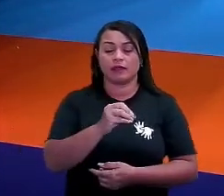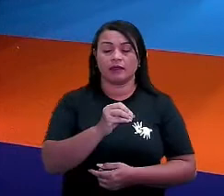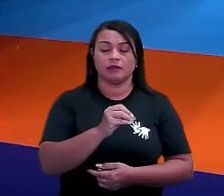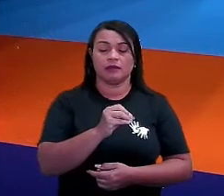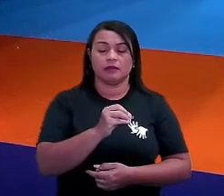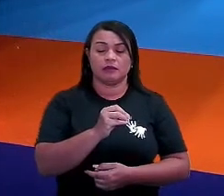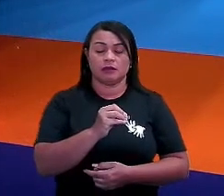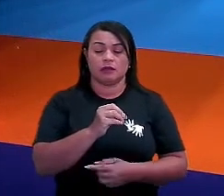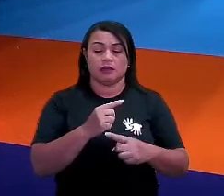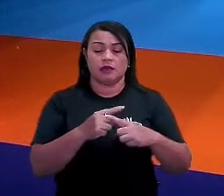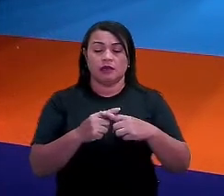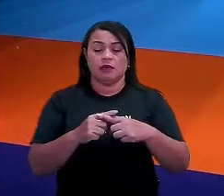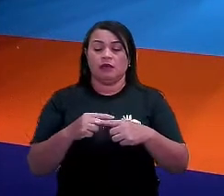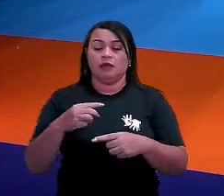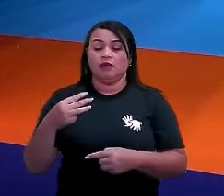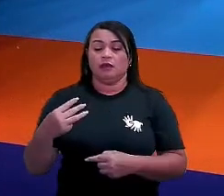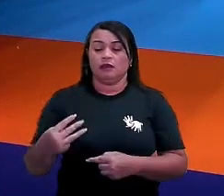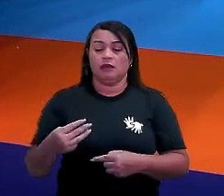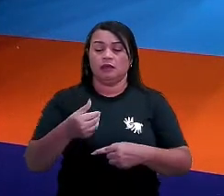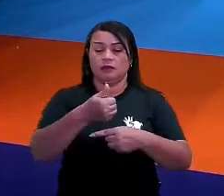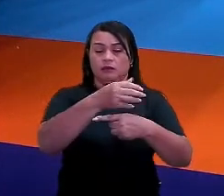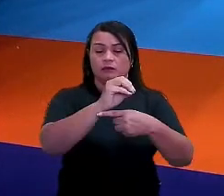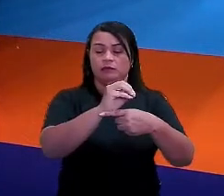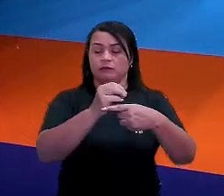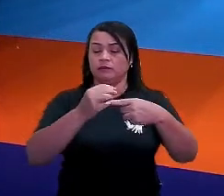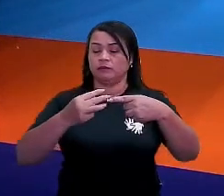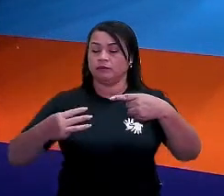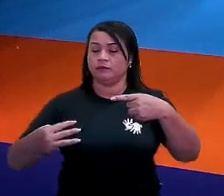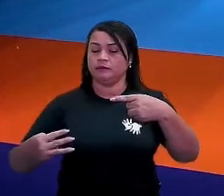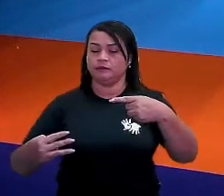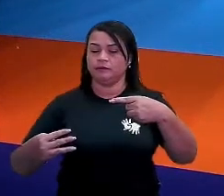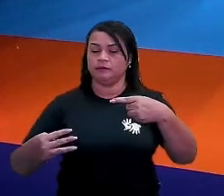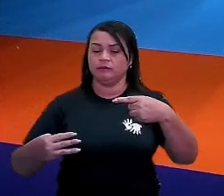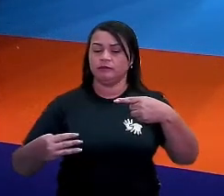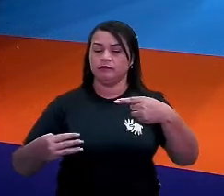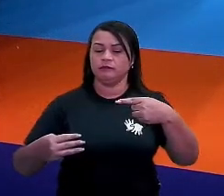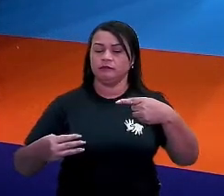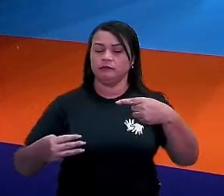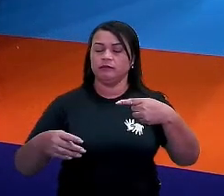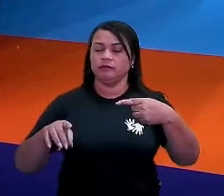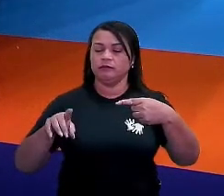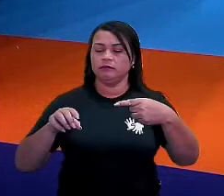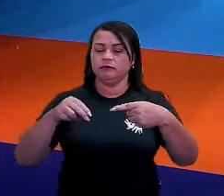10 vezes 3, ou seja, numerador da primeira fração,